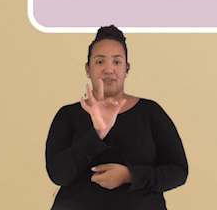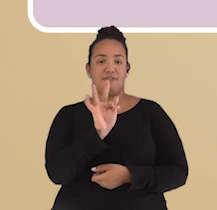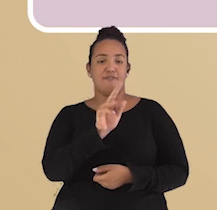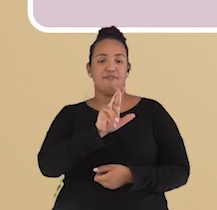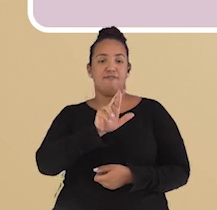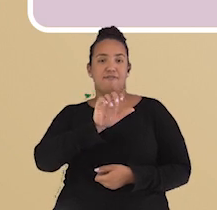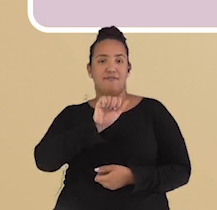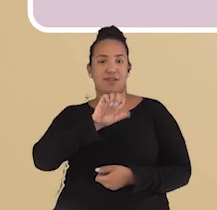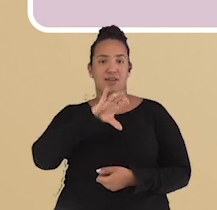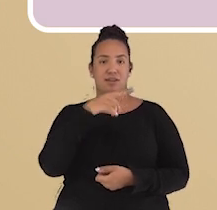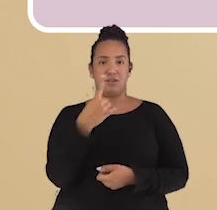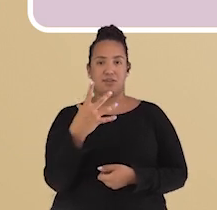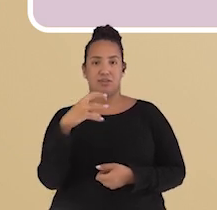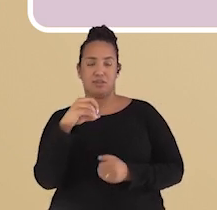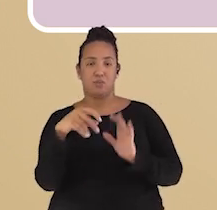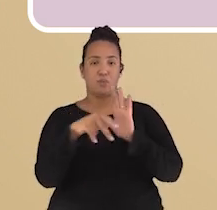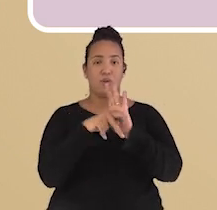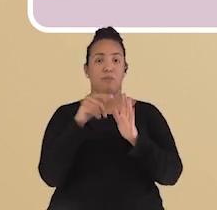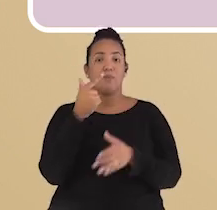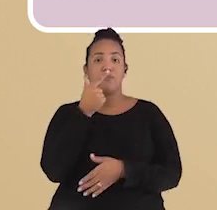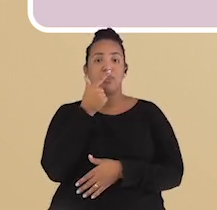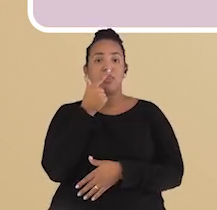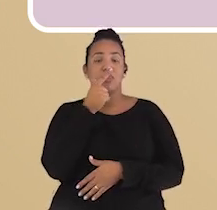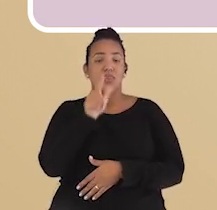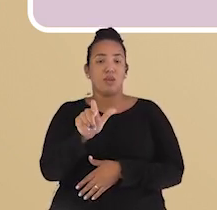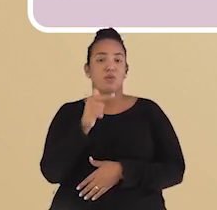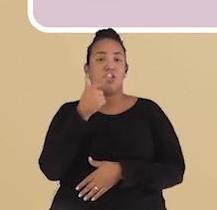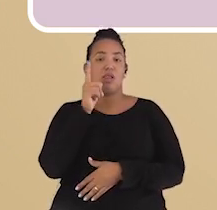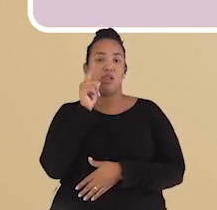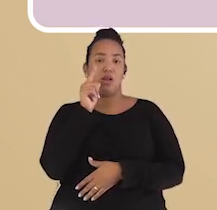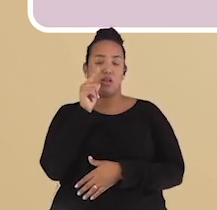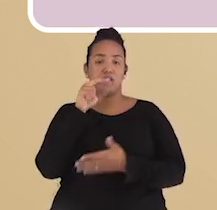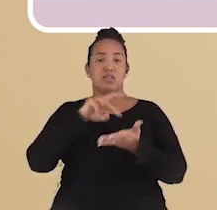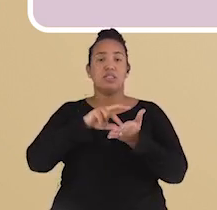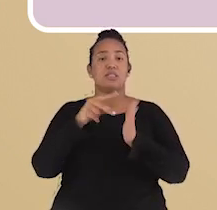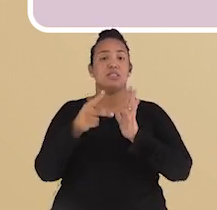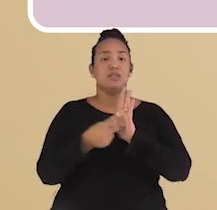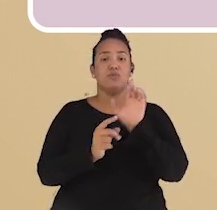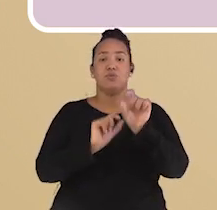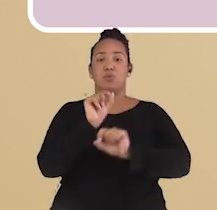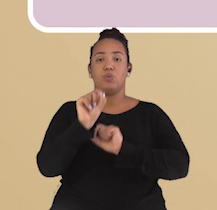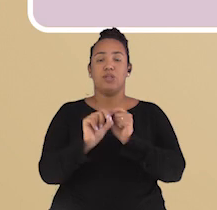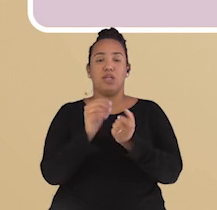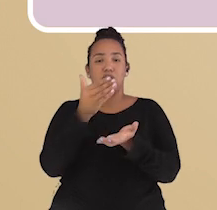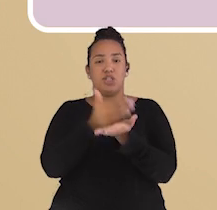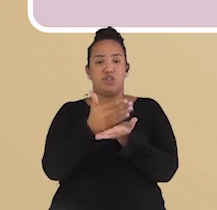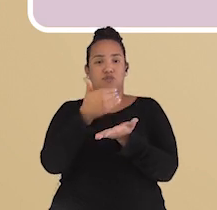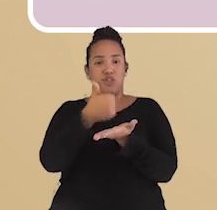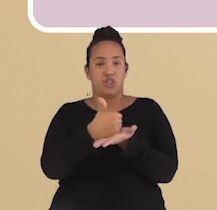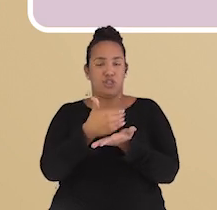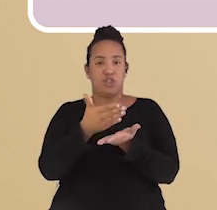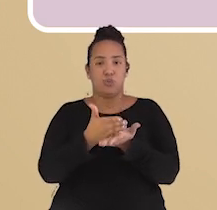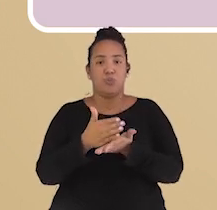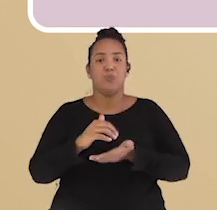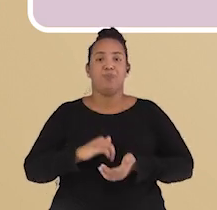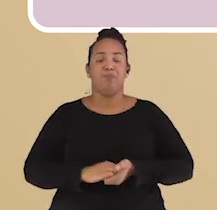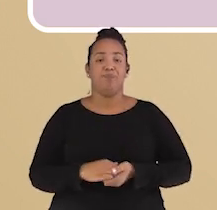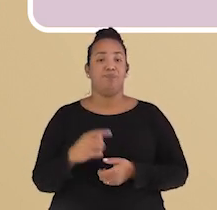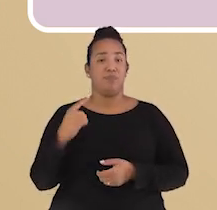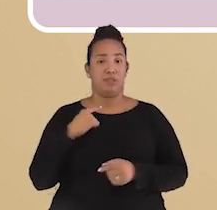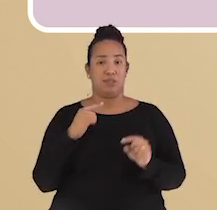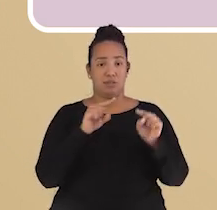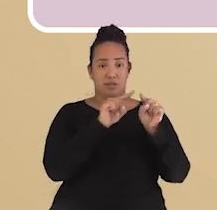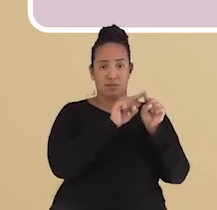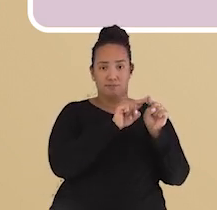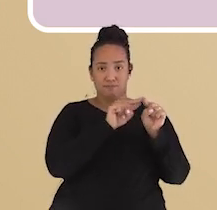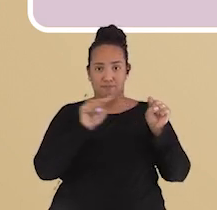do latim fractus e significa partido, dividido. É composta por um traço que